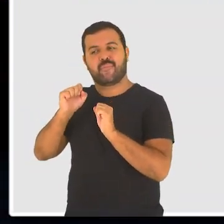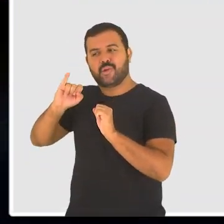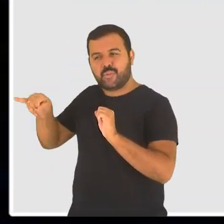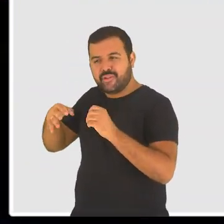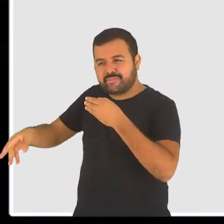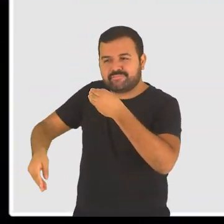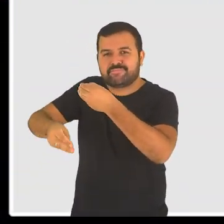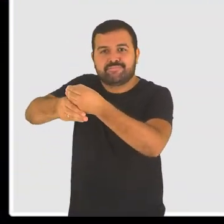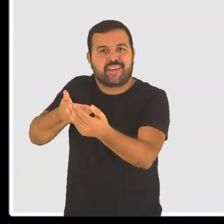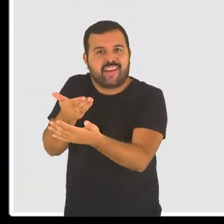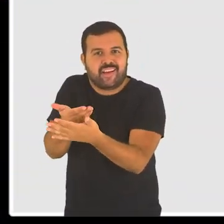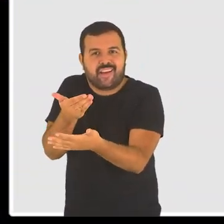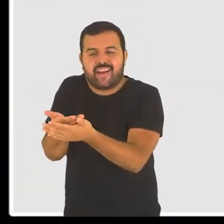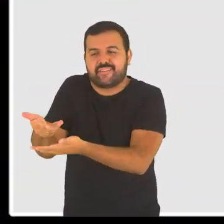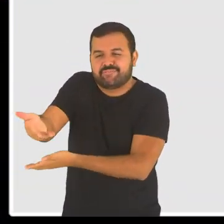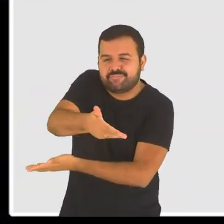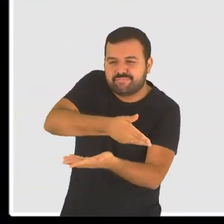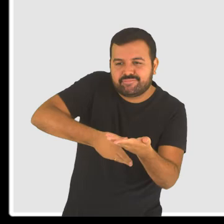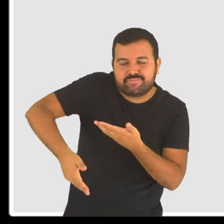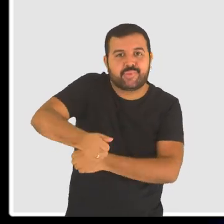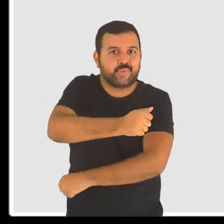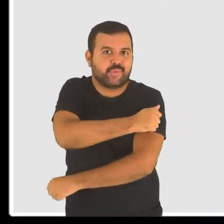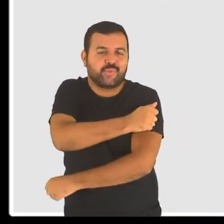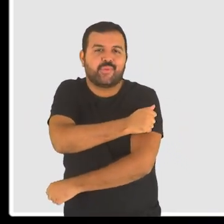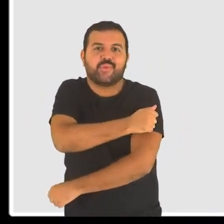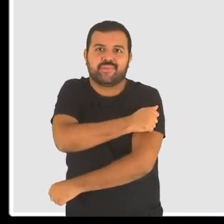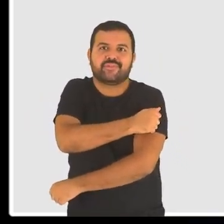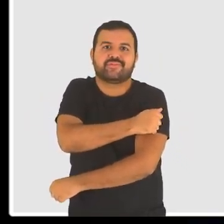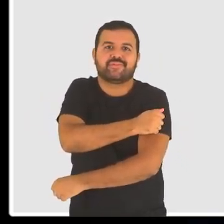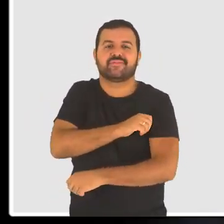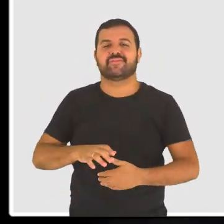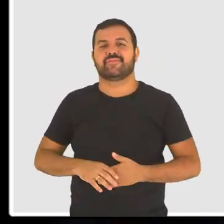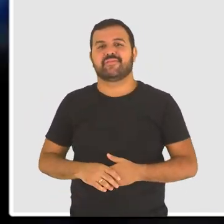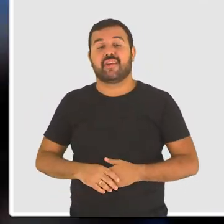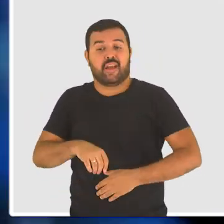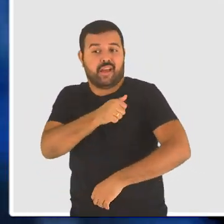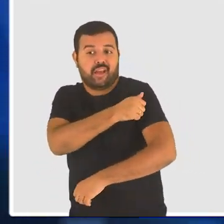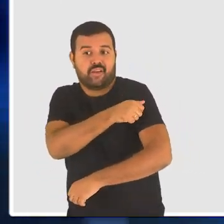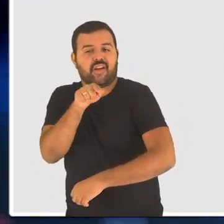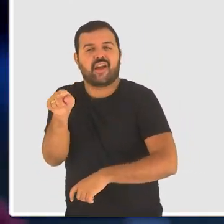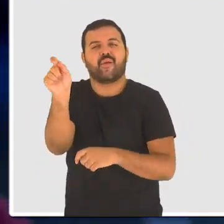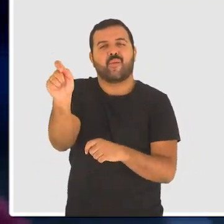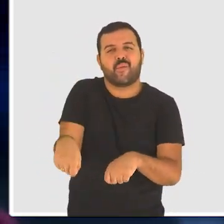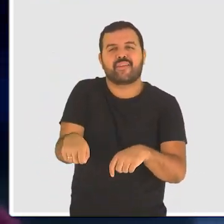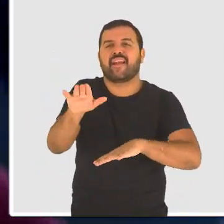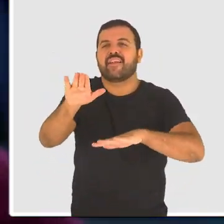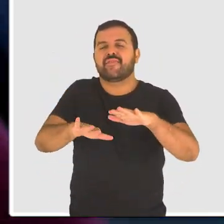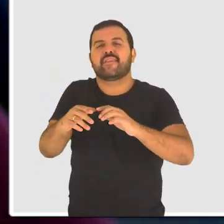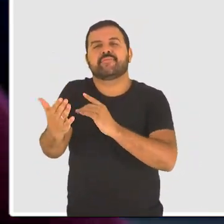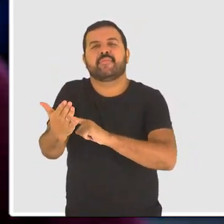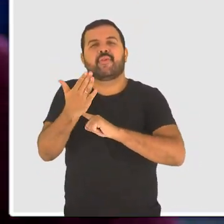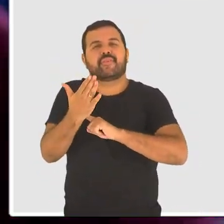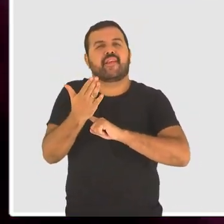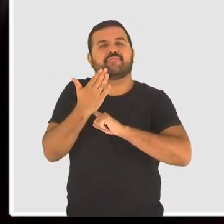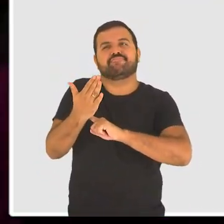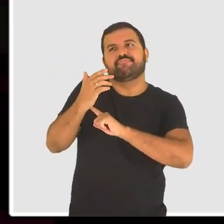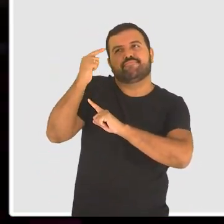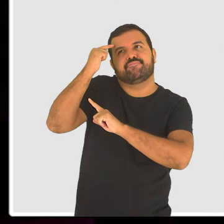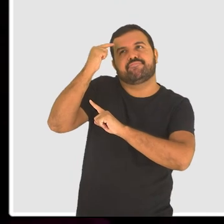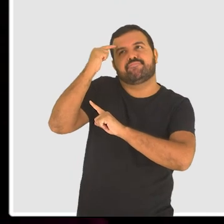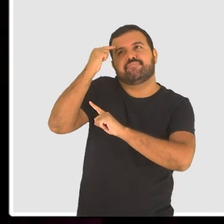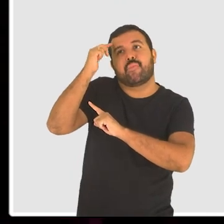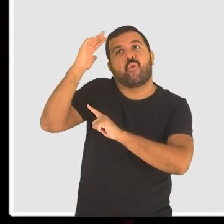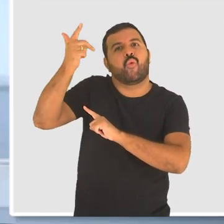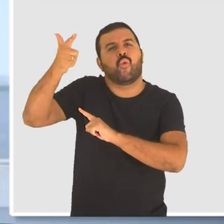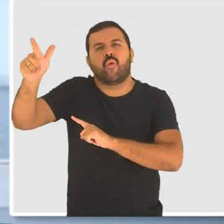porque ele também pode aprender com seu aluno. O seu aluno pode mostrar um modo, uma